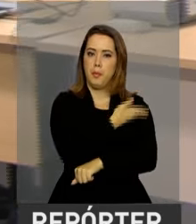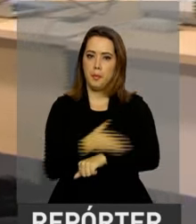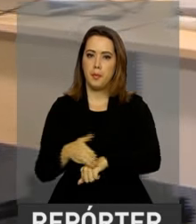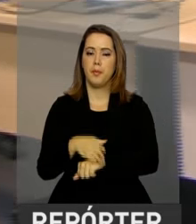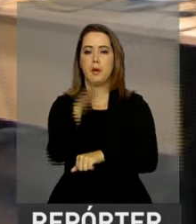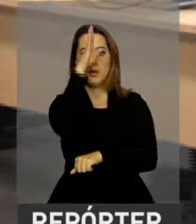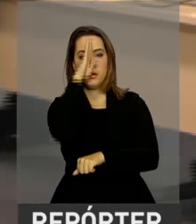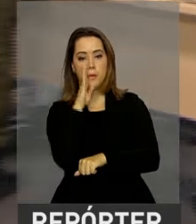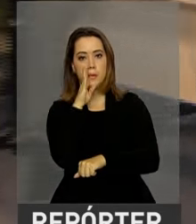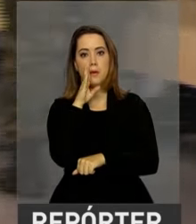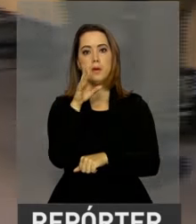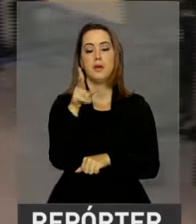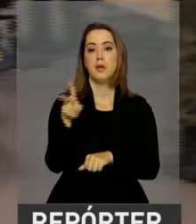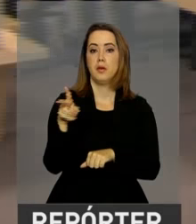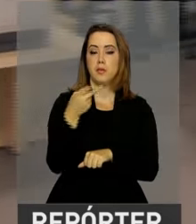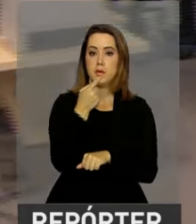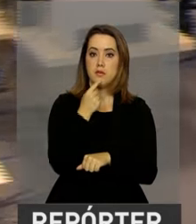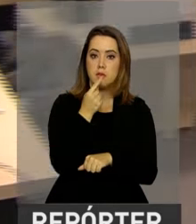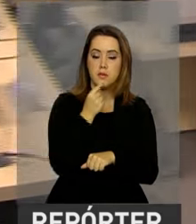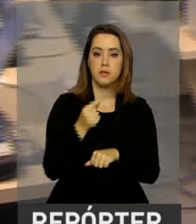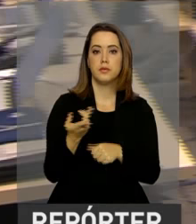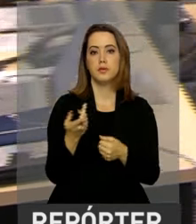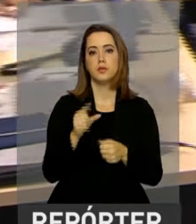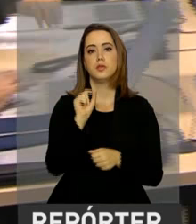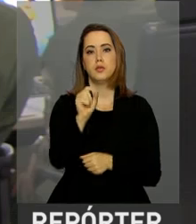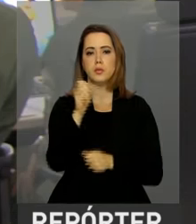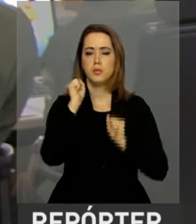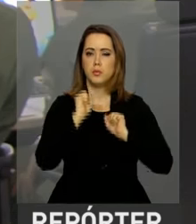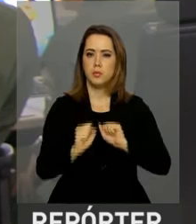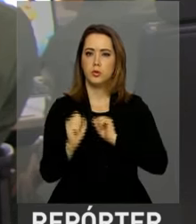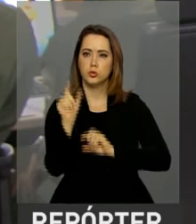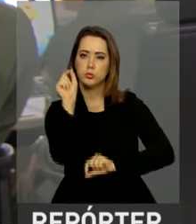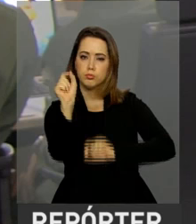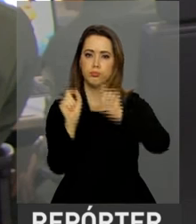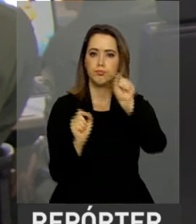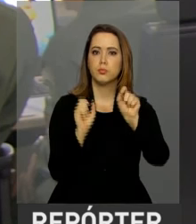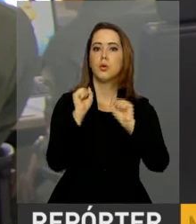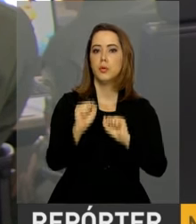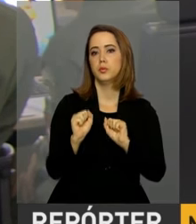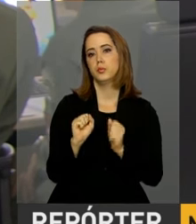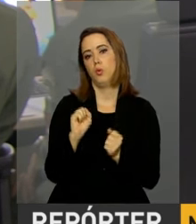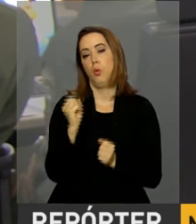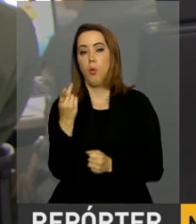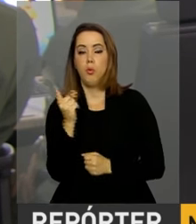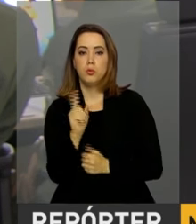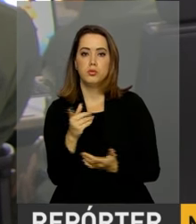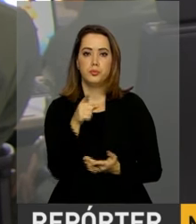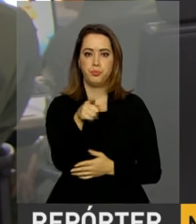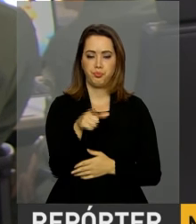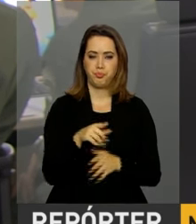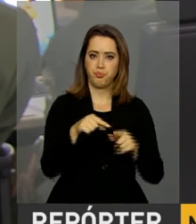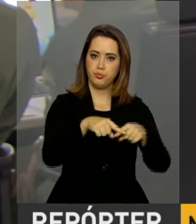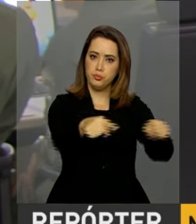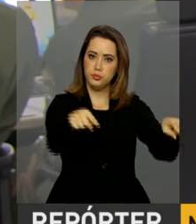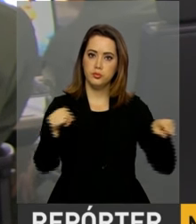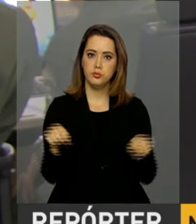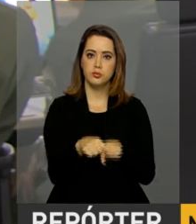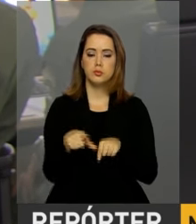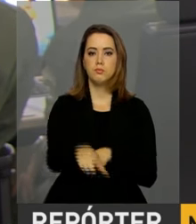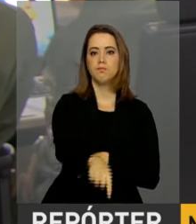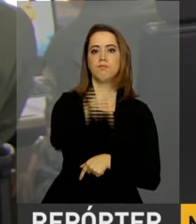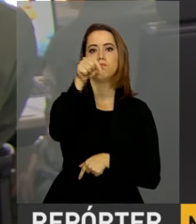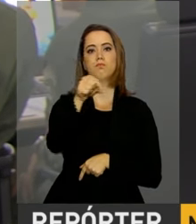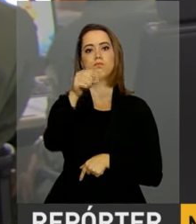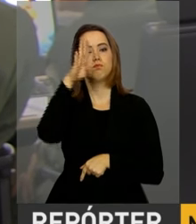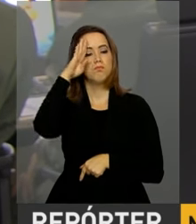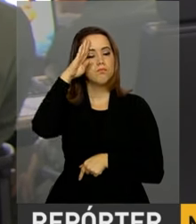vão determinar onde cada tipo de voo poderá ser feito. Esta é a chamada sala de decisão, onde oficiais da Força Aérea